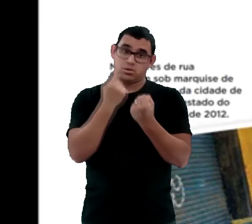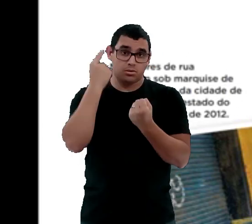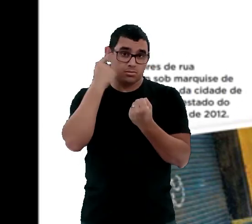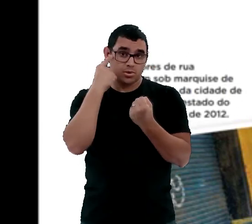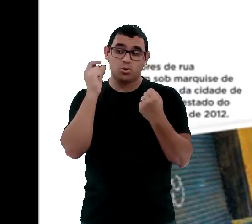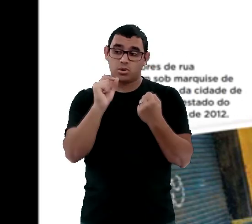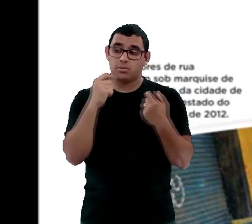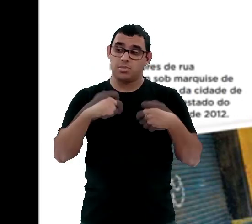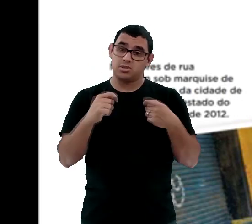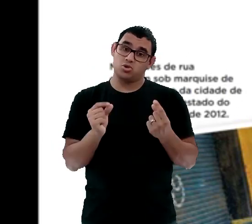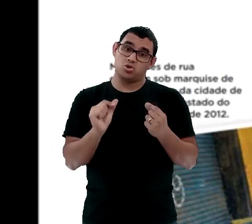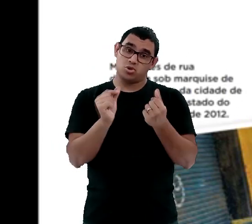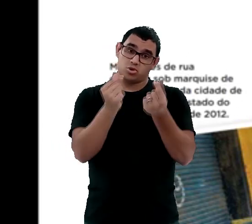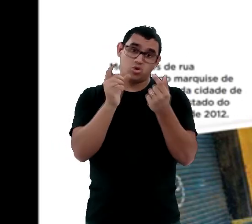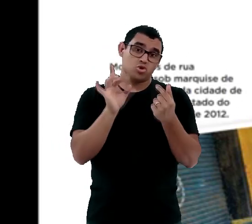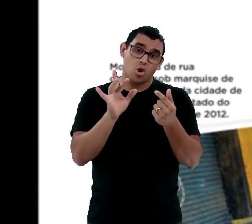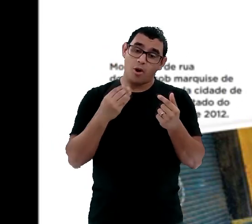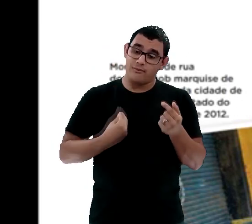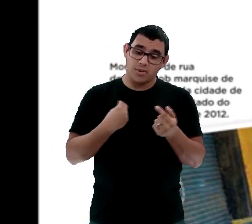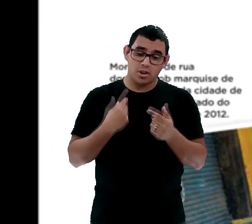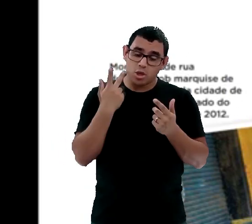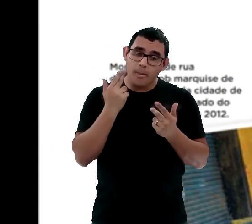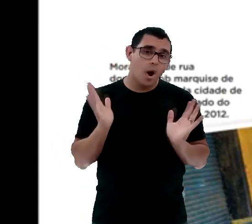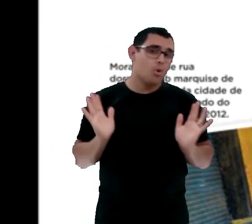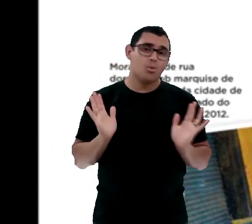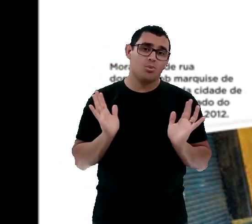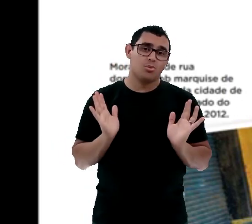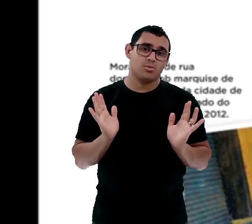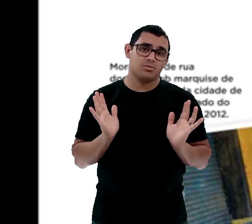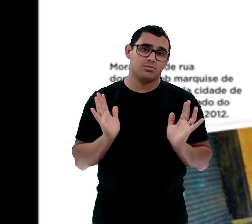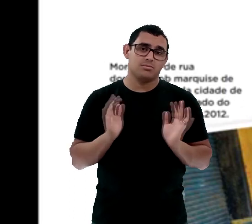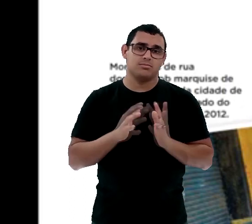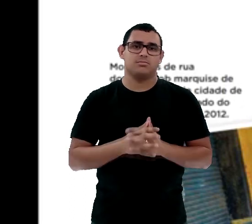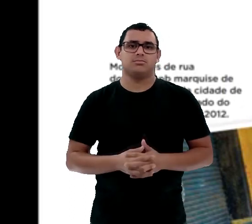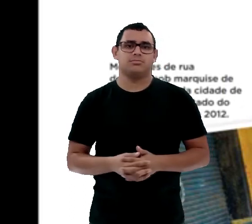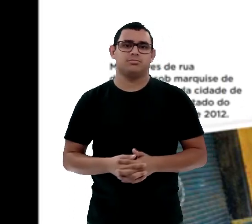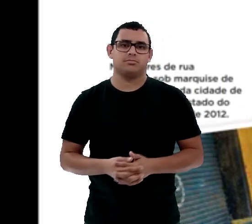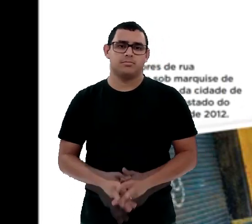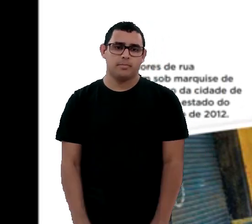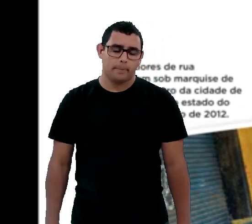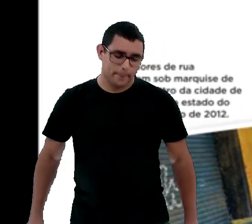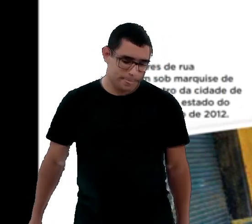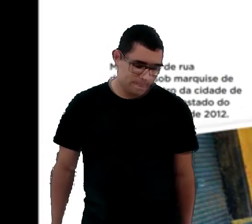capitalismo, para não querer luxos, para não querer coisas, bens.